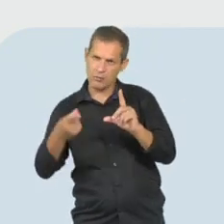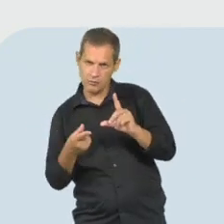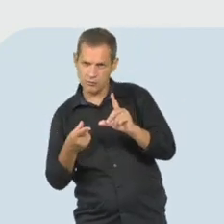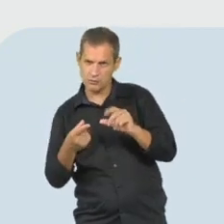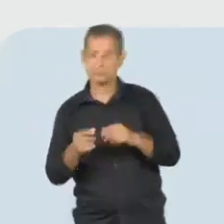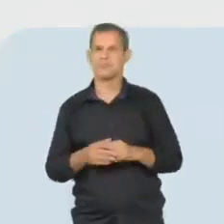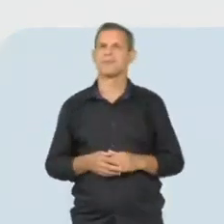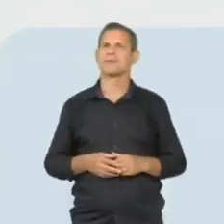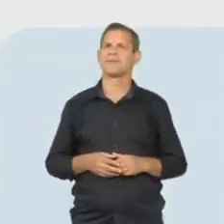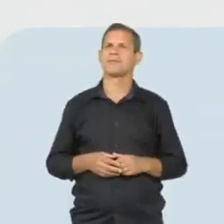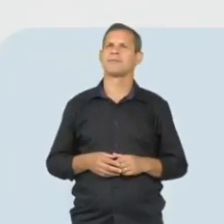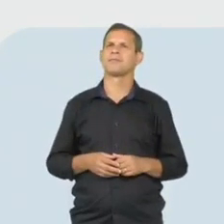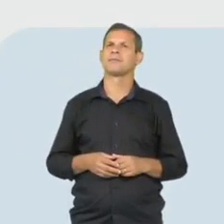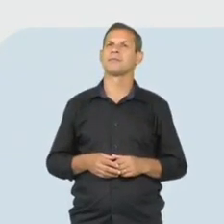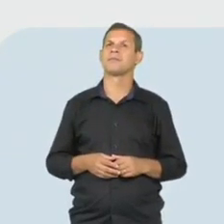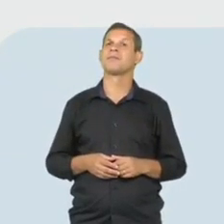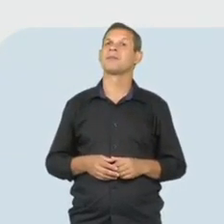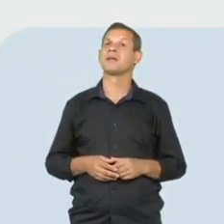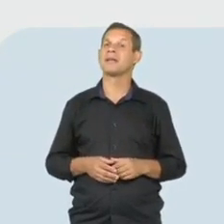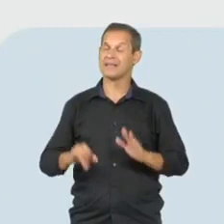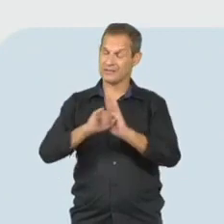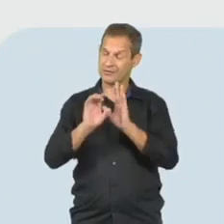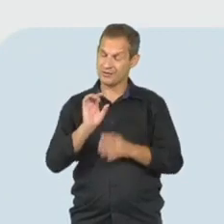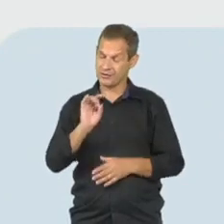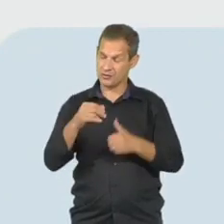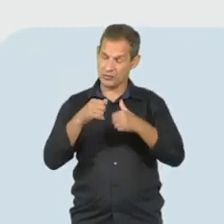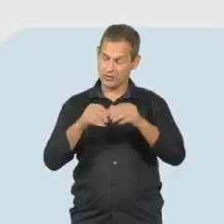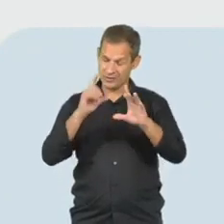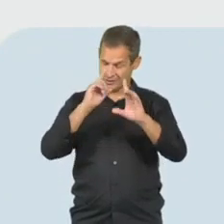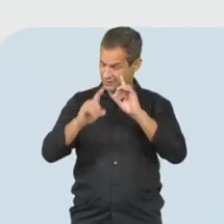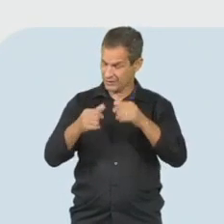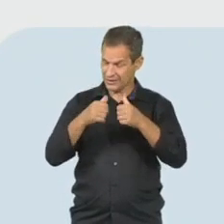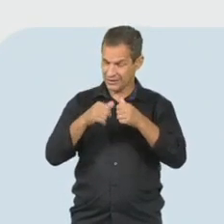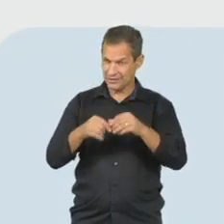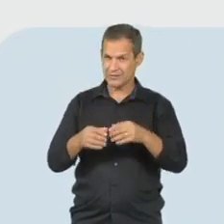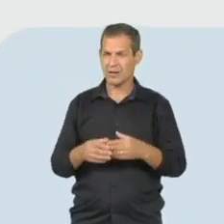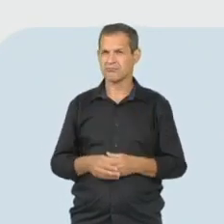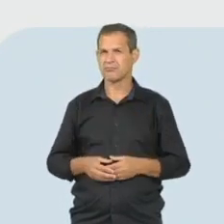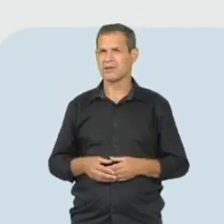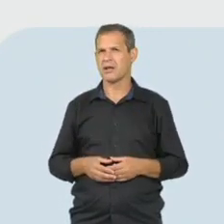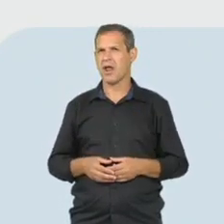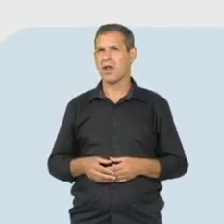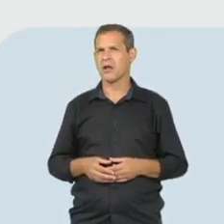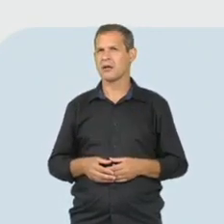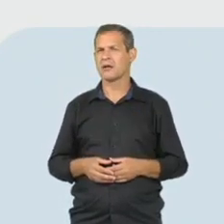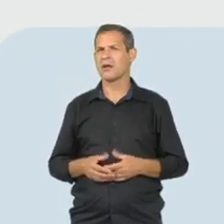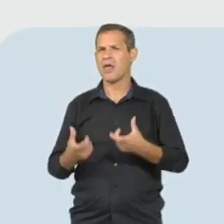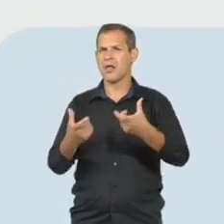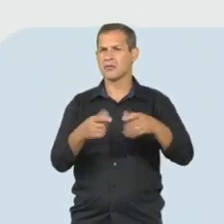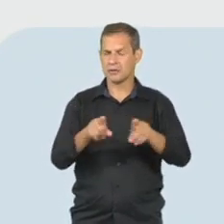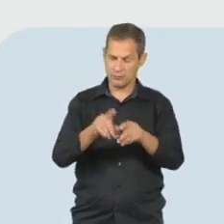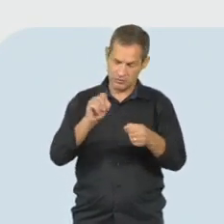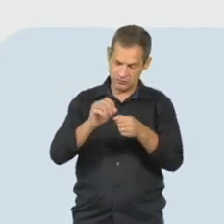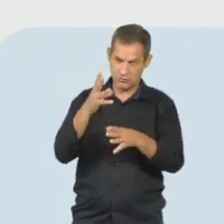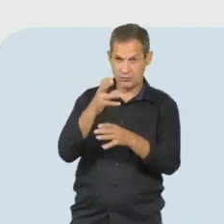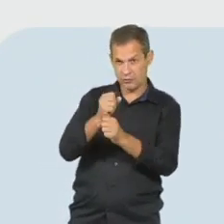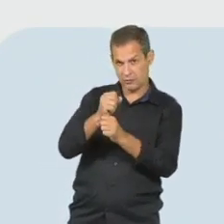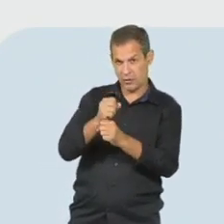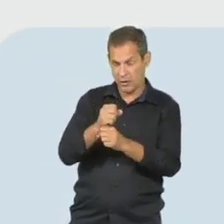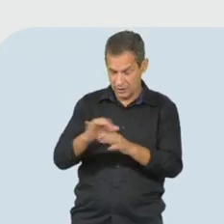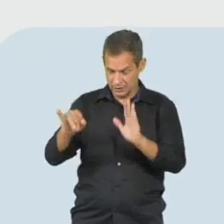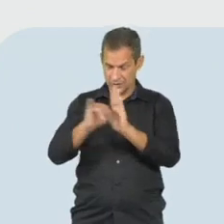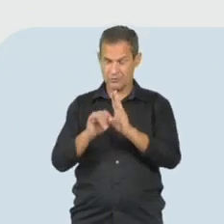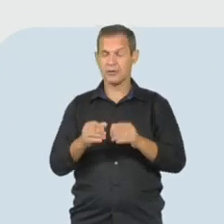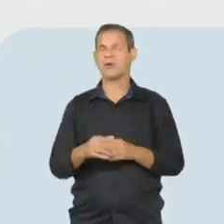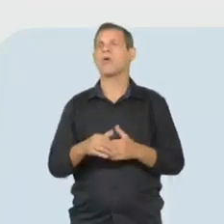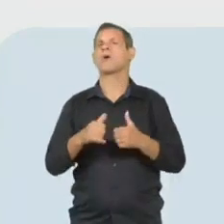e quero saber somente esse dado que está nesse espaço aqui. Então, o que eu faço? Eu faço um cálculo, descubro